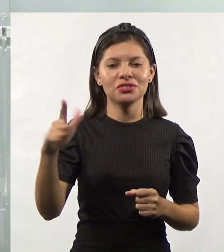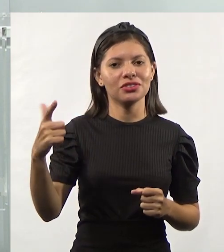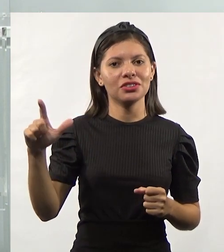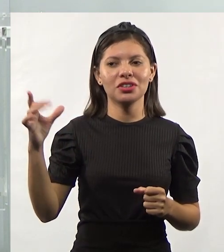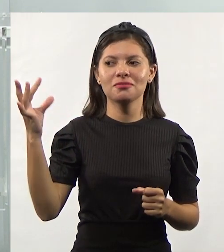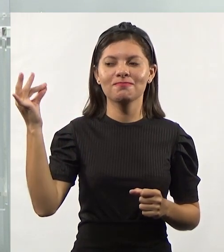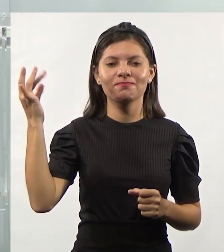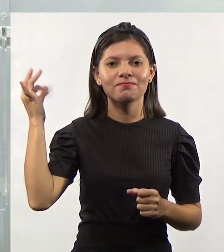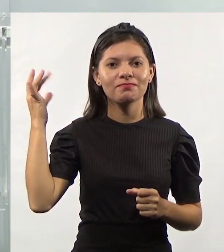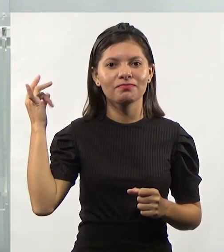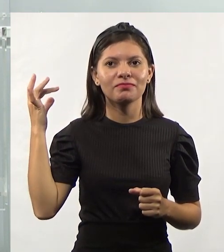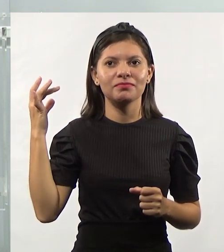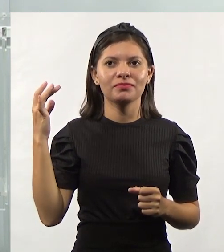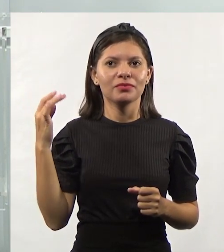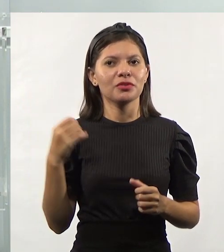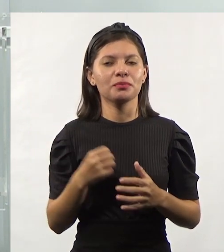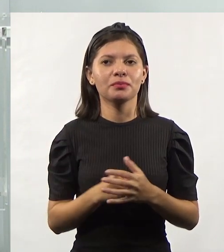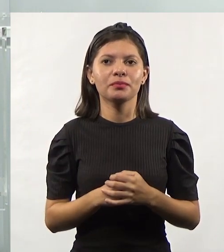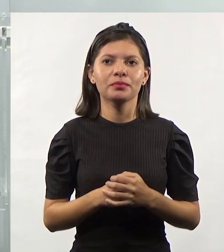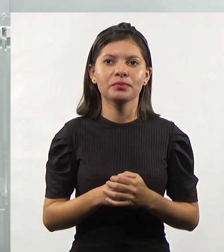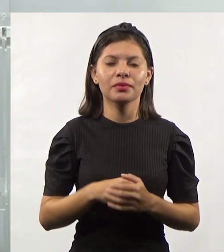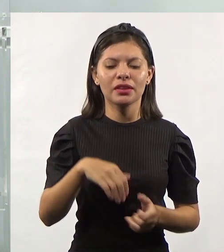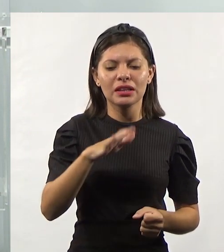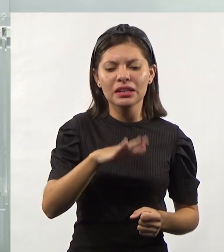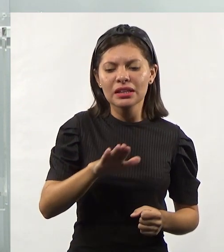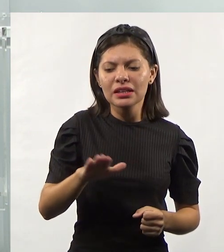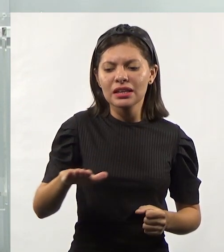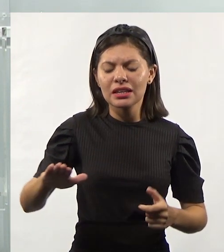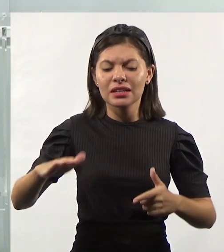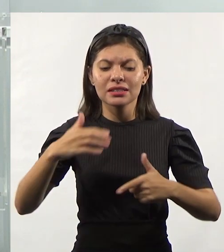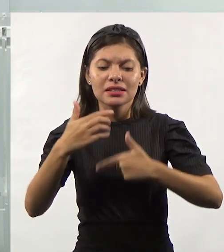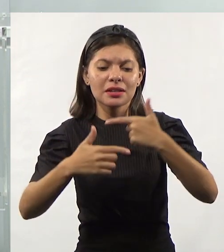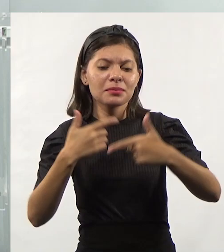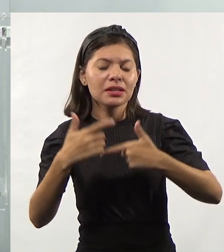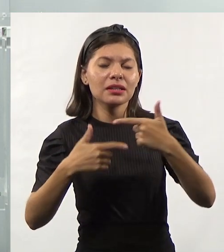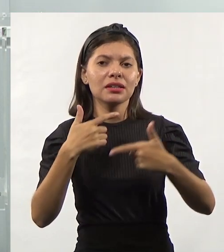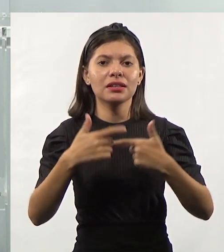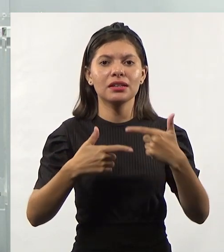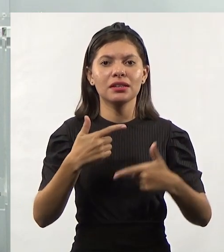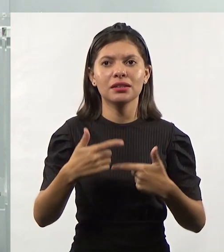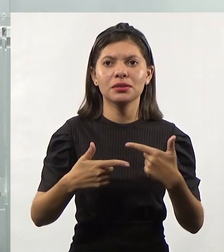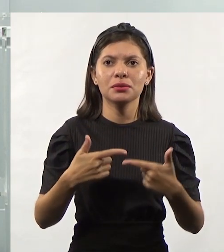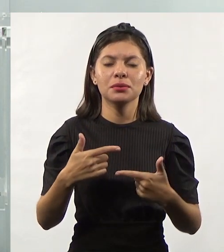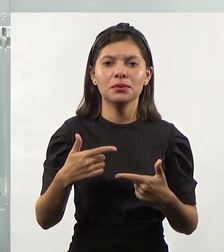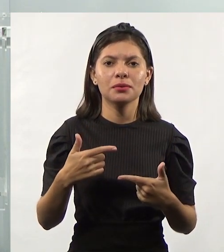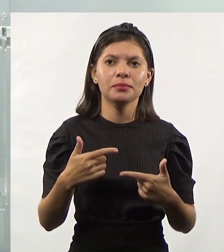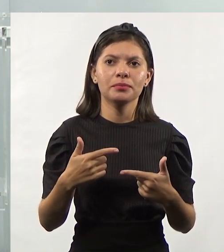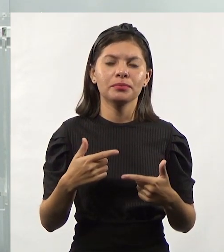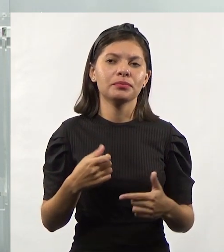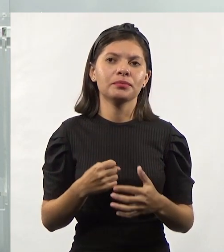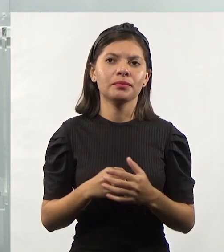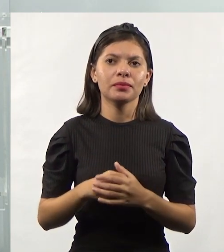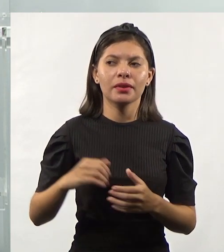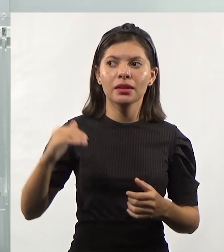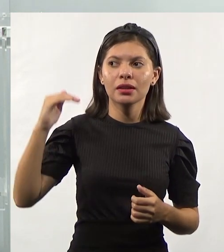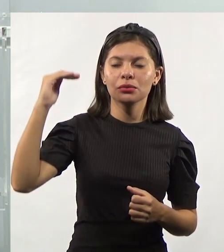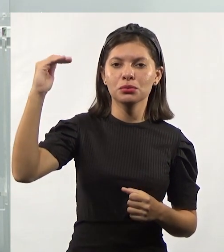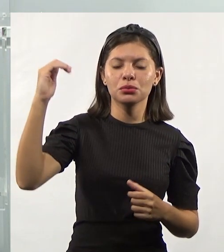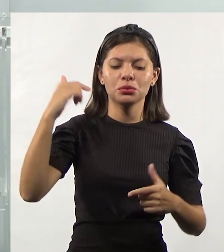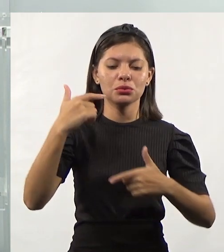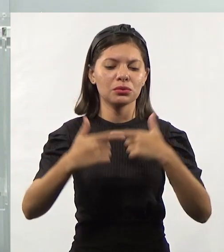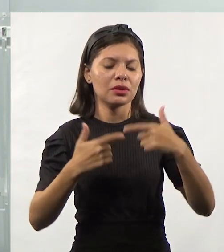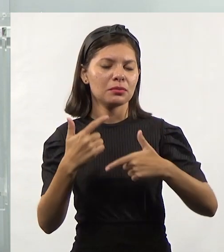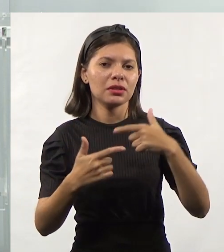ser humano ou com o fato de ser criança, adolescente, adulto. Então muita coisa foi mudando no mundo,